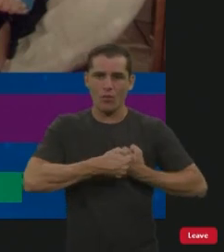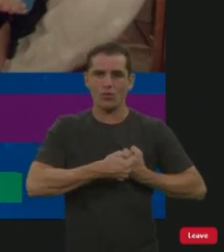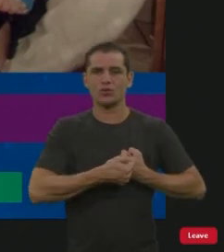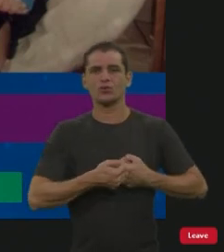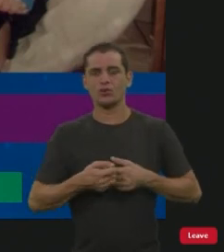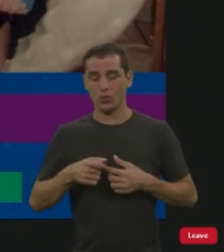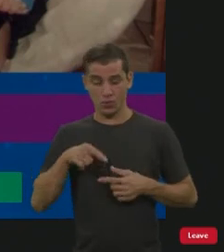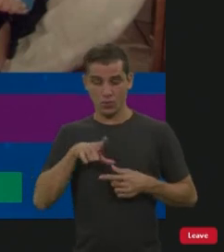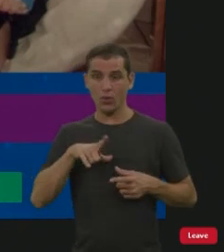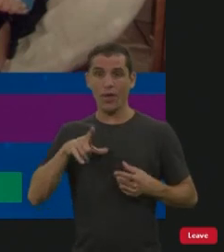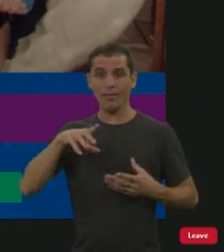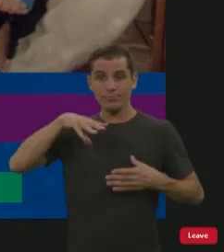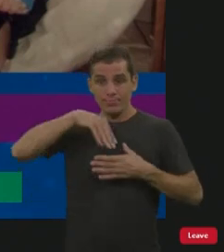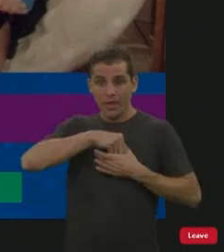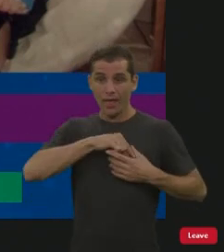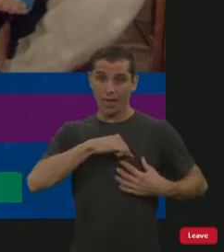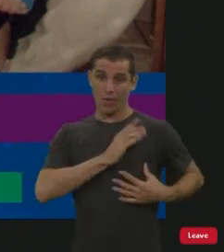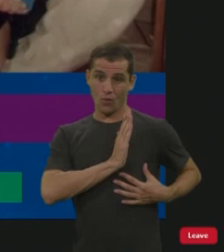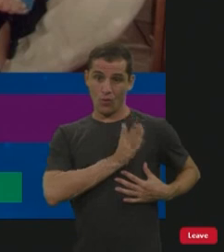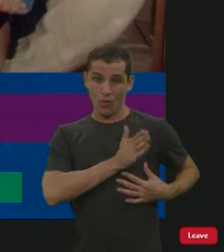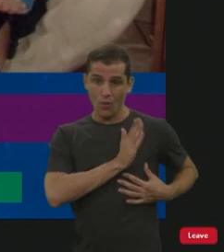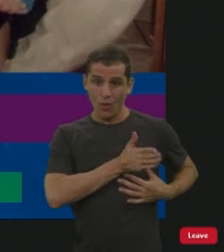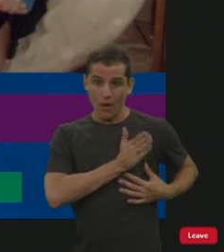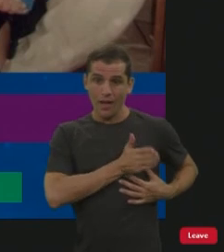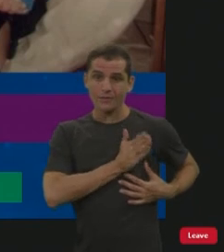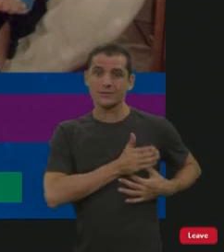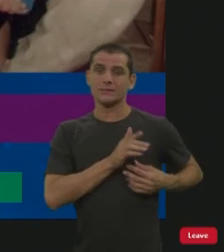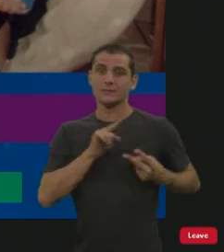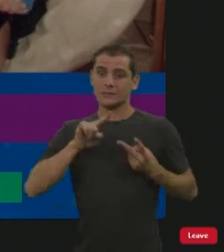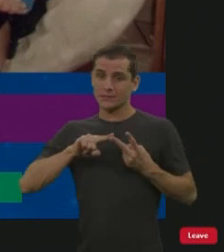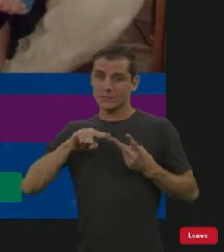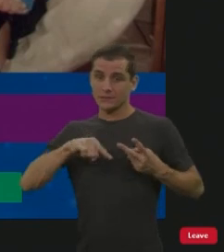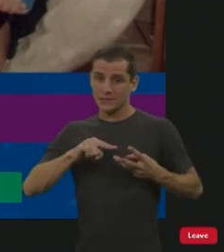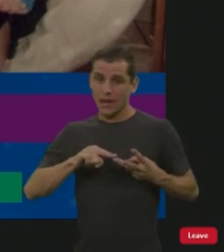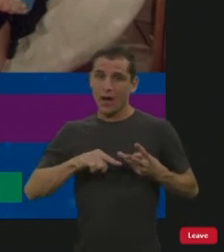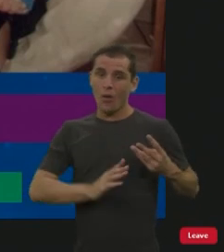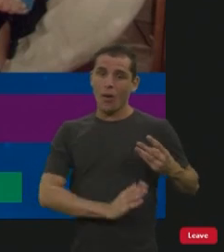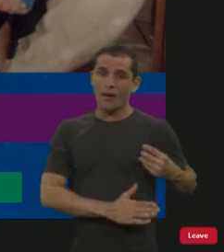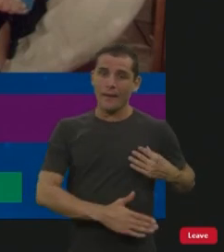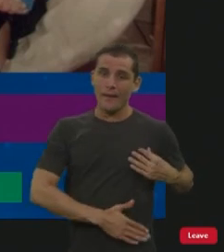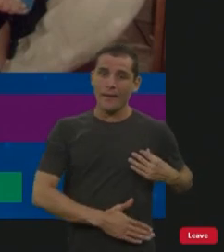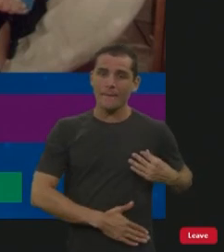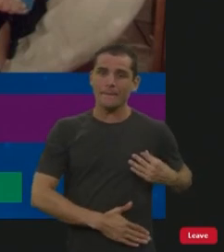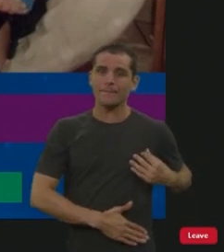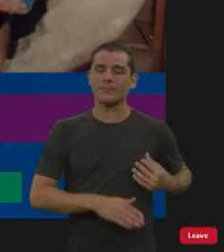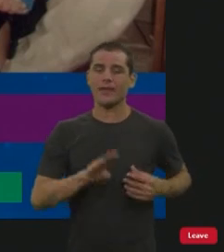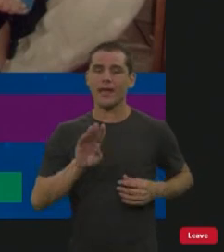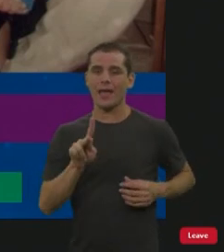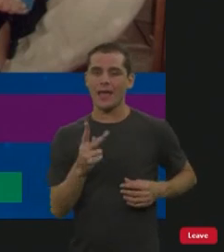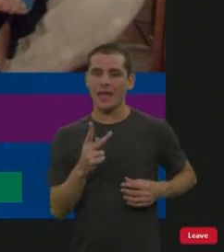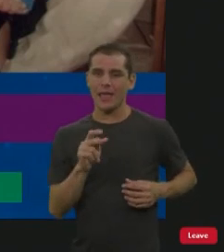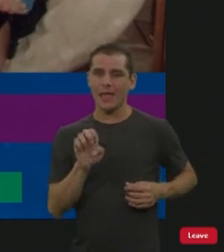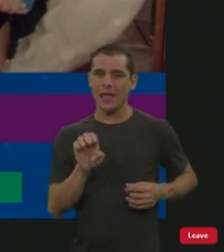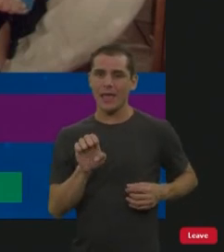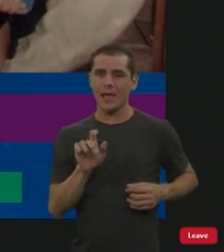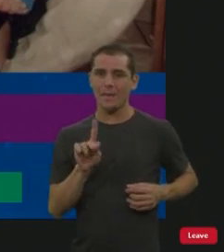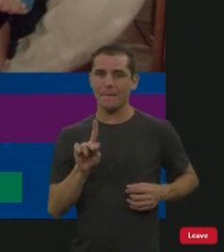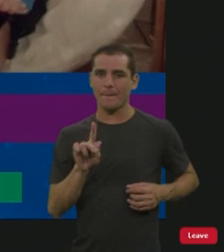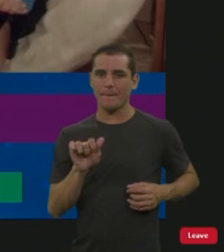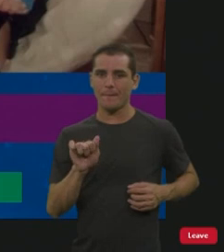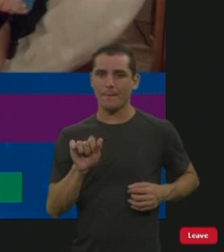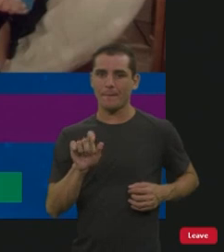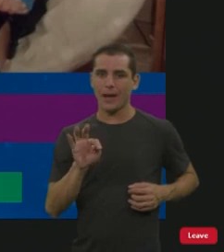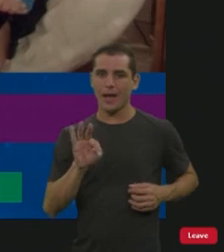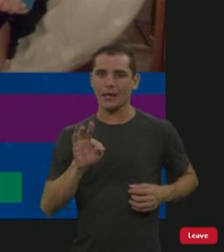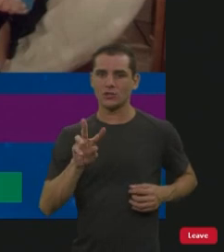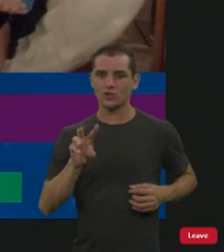cardíaco, hepáticas, neurológicas em alguns casos, tá? Porque são os órgãos que demandam maior consumo